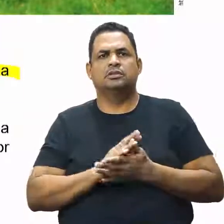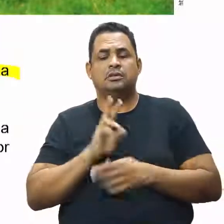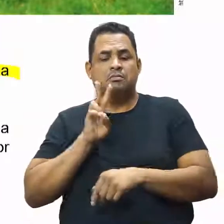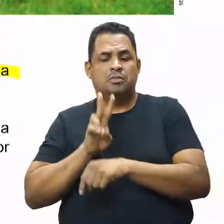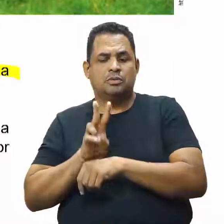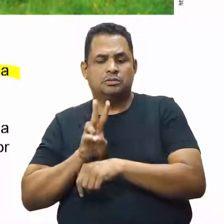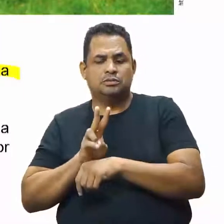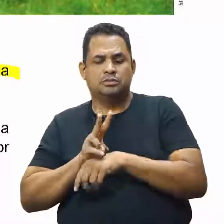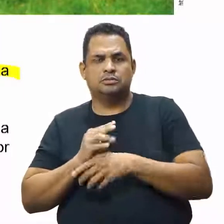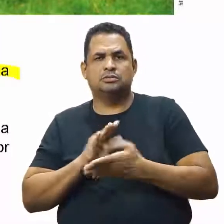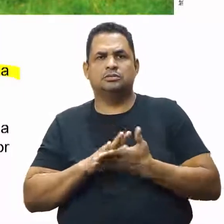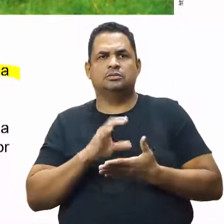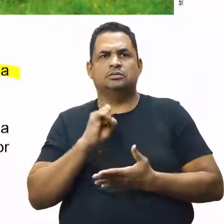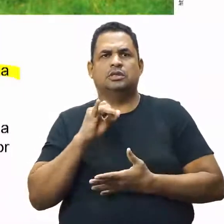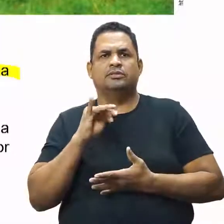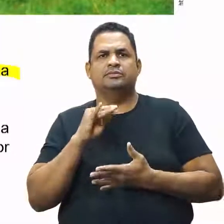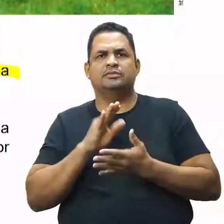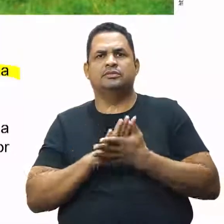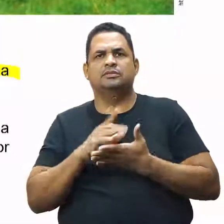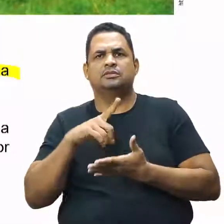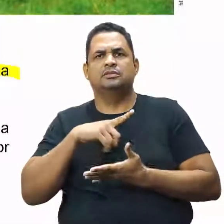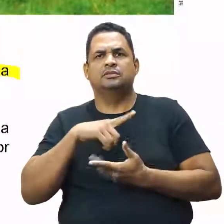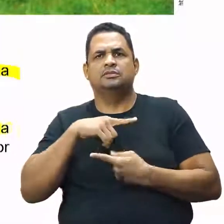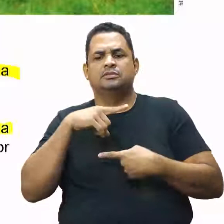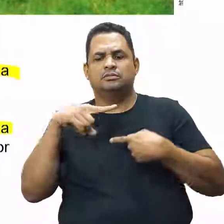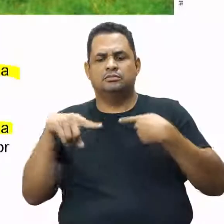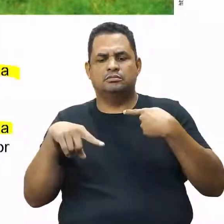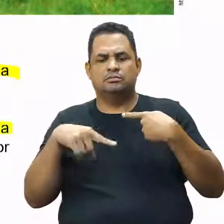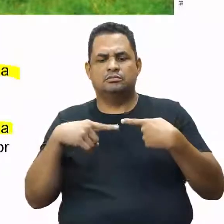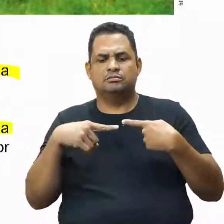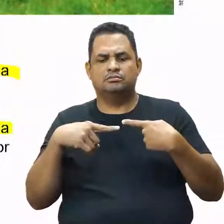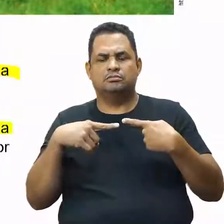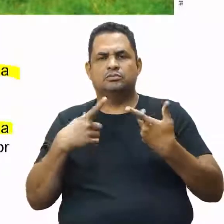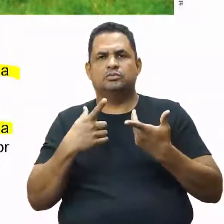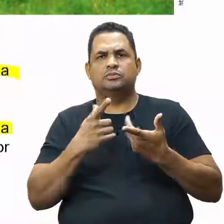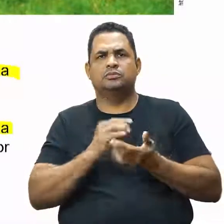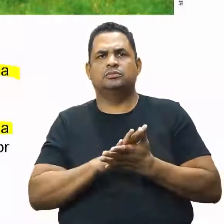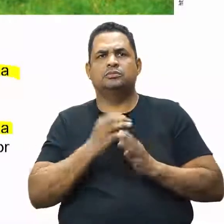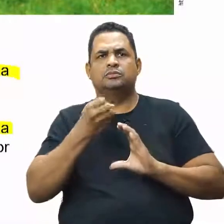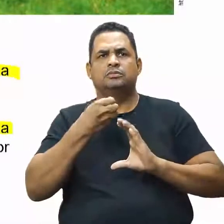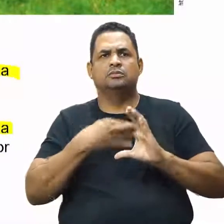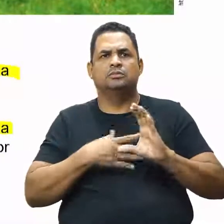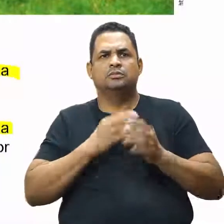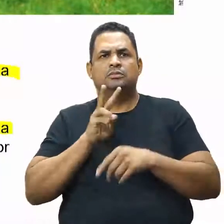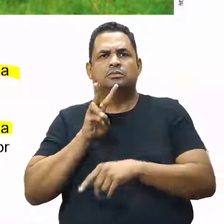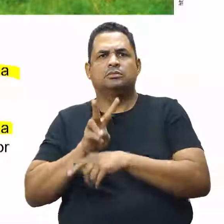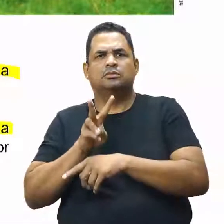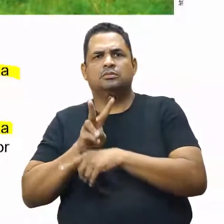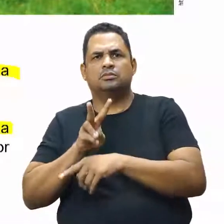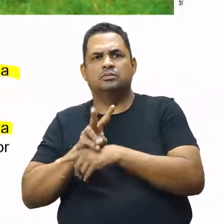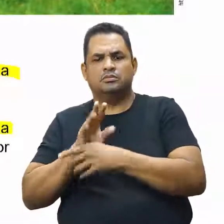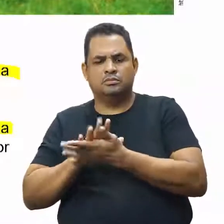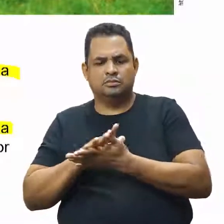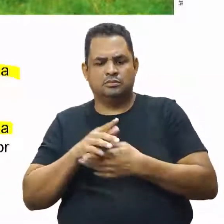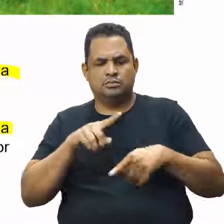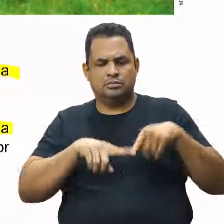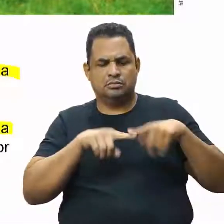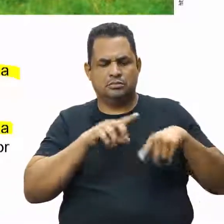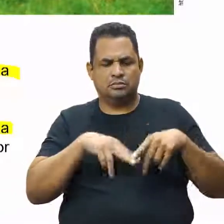proteção? São aqueles que têm como principal função proteção dos